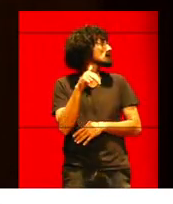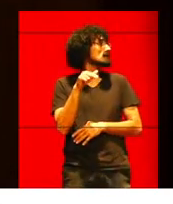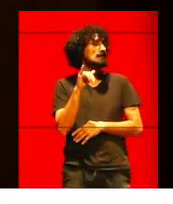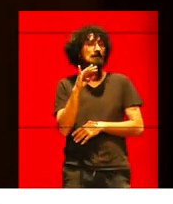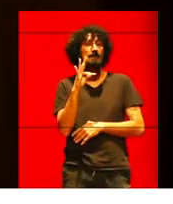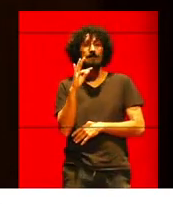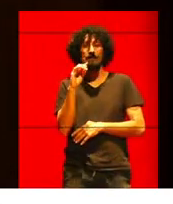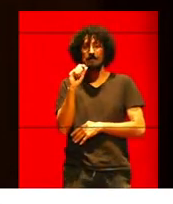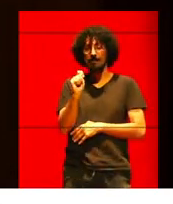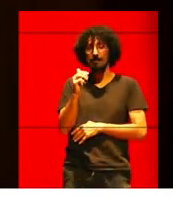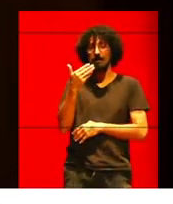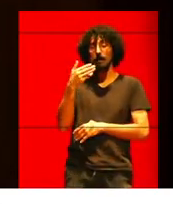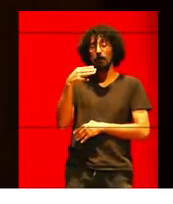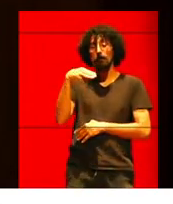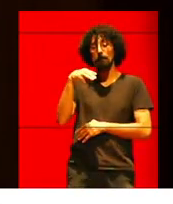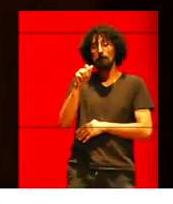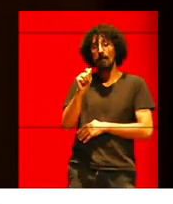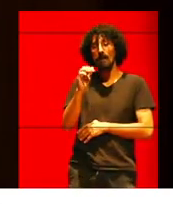Mafalda.